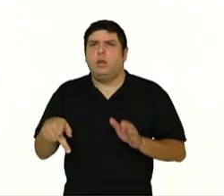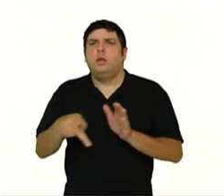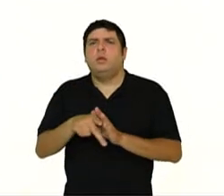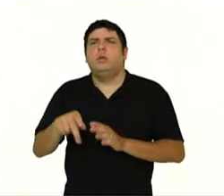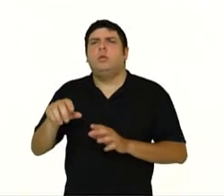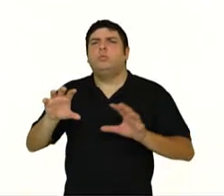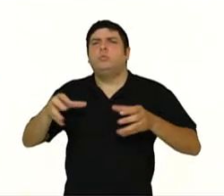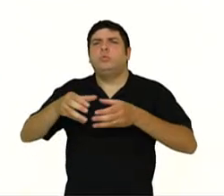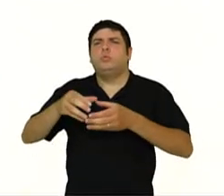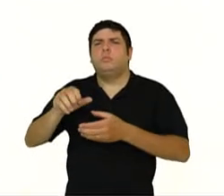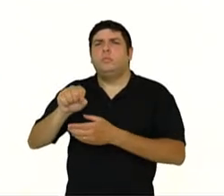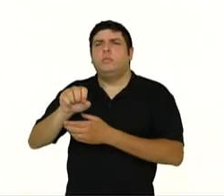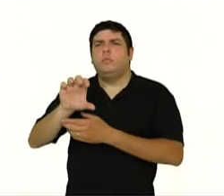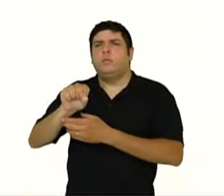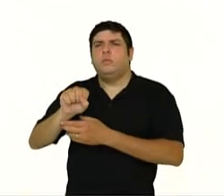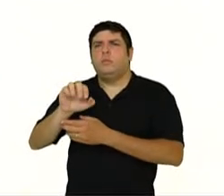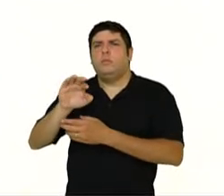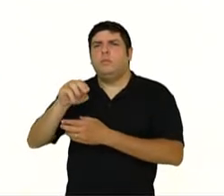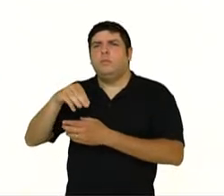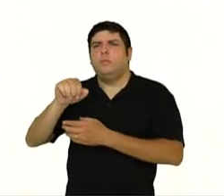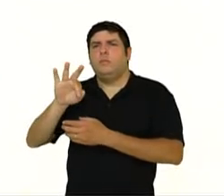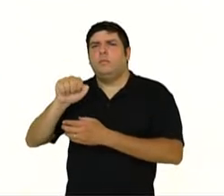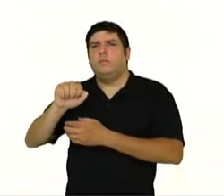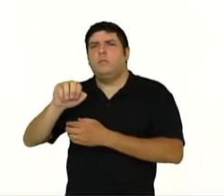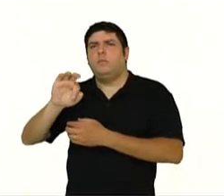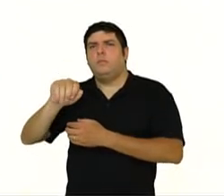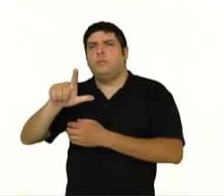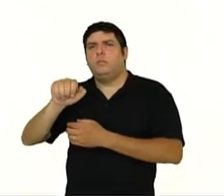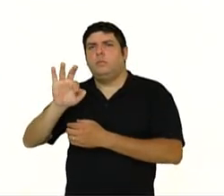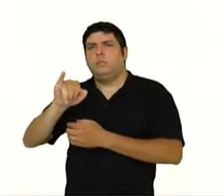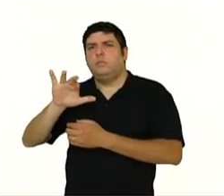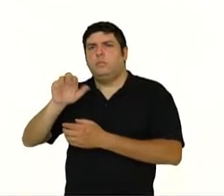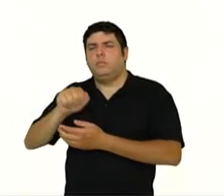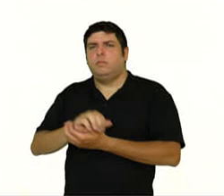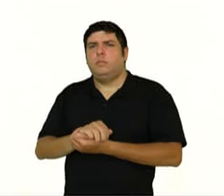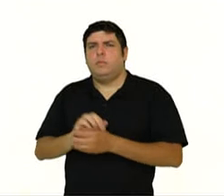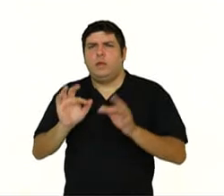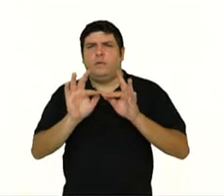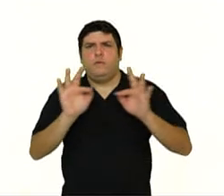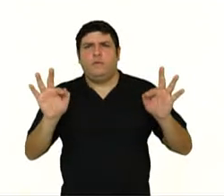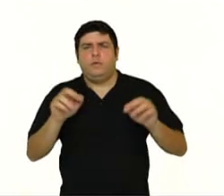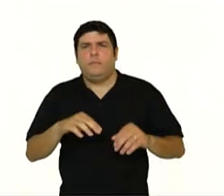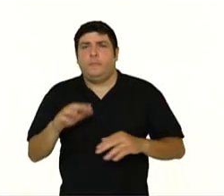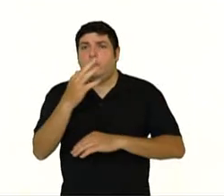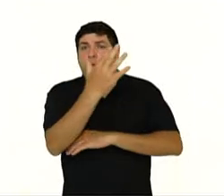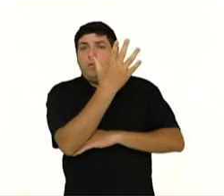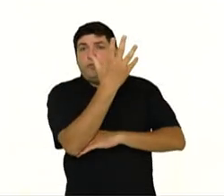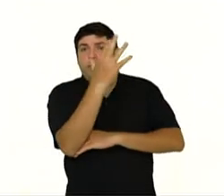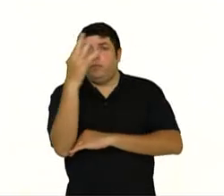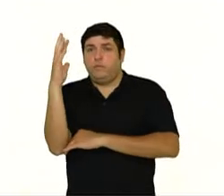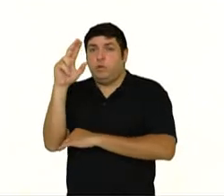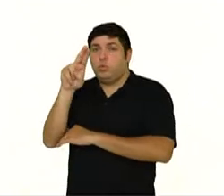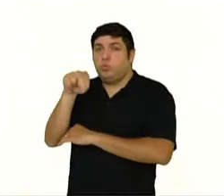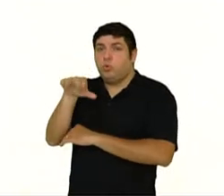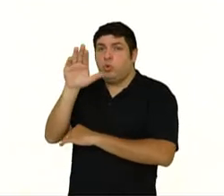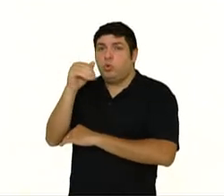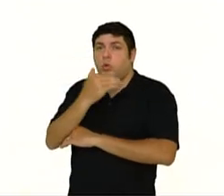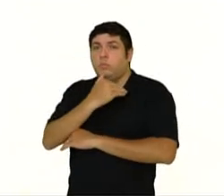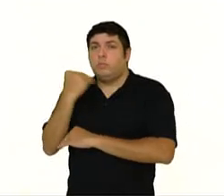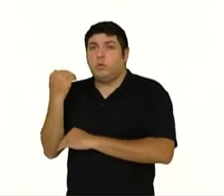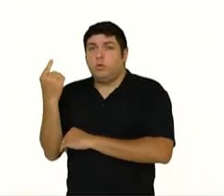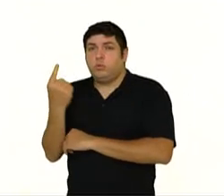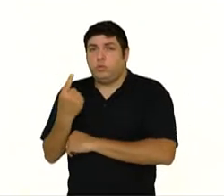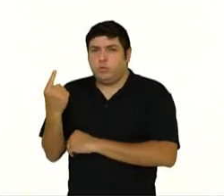Mata Atlântica e tem como enunciado principal a frase: a floresta nunca morre sozinha. Como